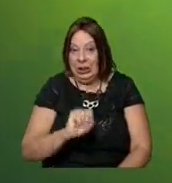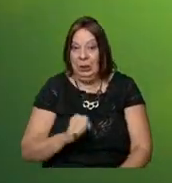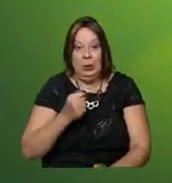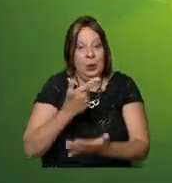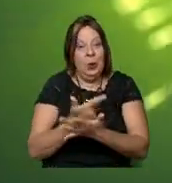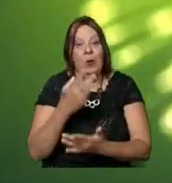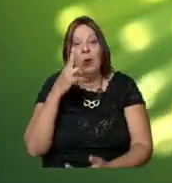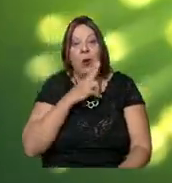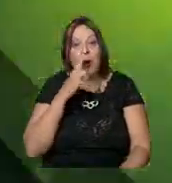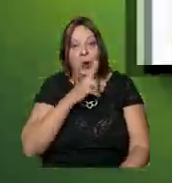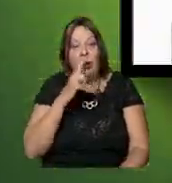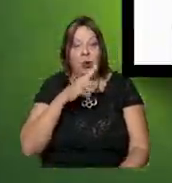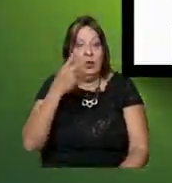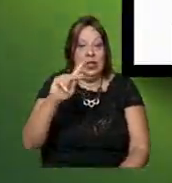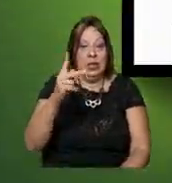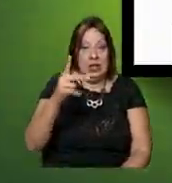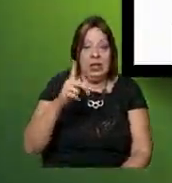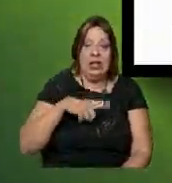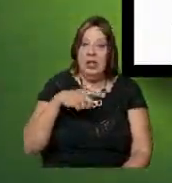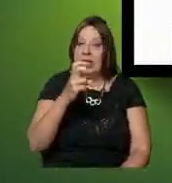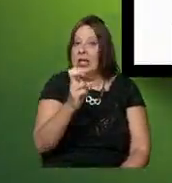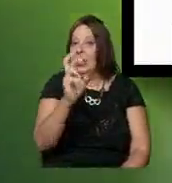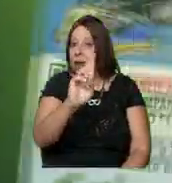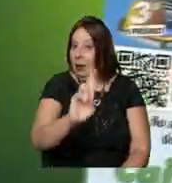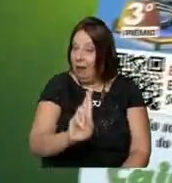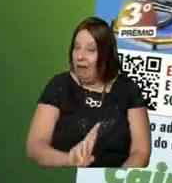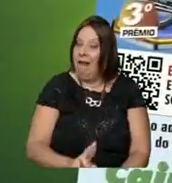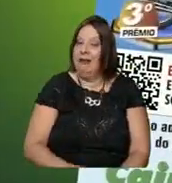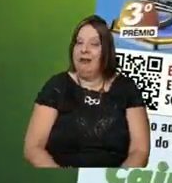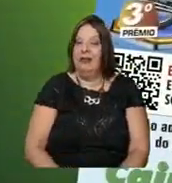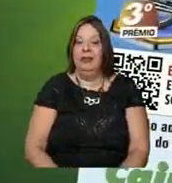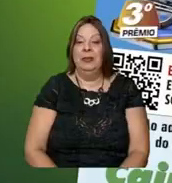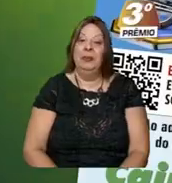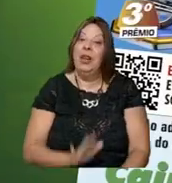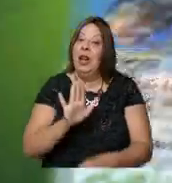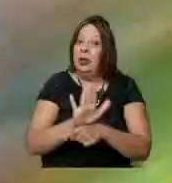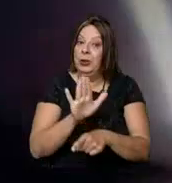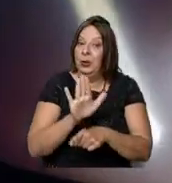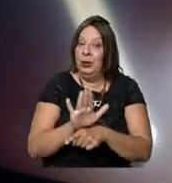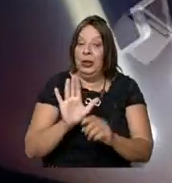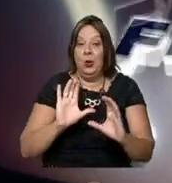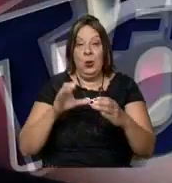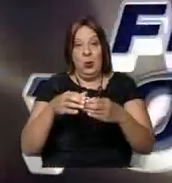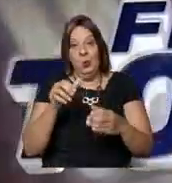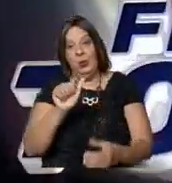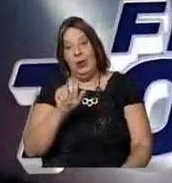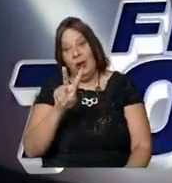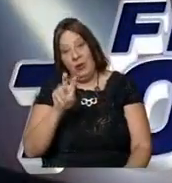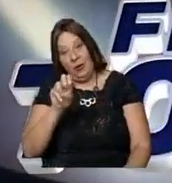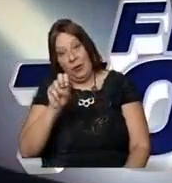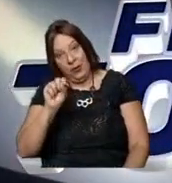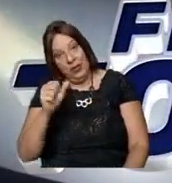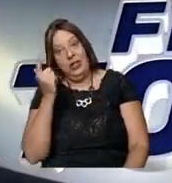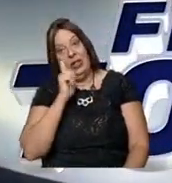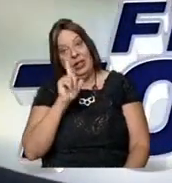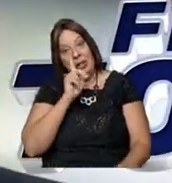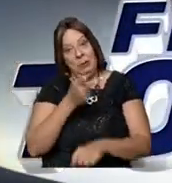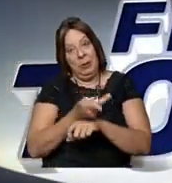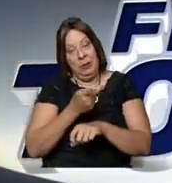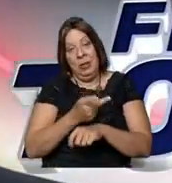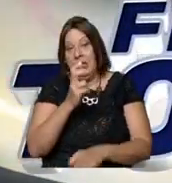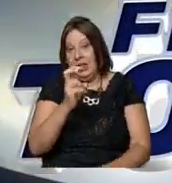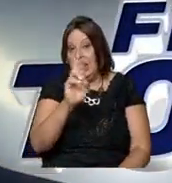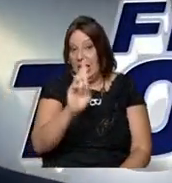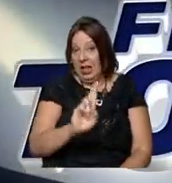logo seu Caju Cap e participe, são só R$5. Só R$5. Ajude as ações da Vozos e concorra a esta super premiação. Com apenas